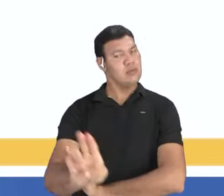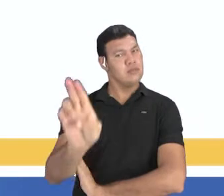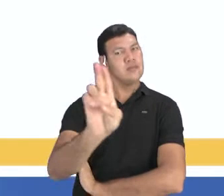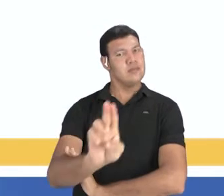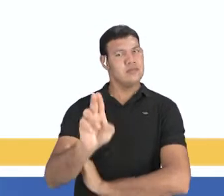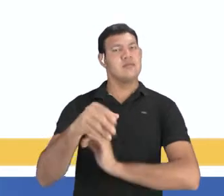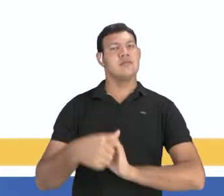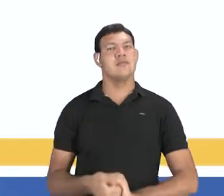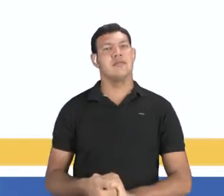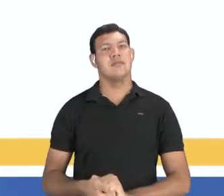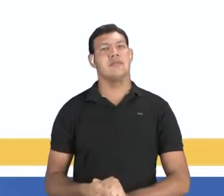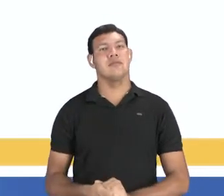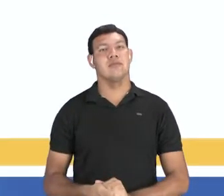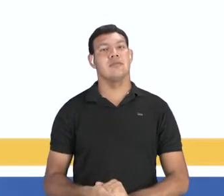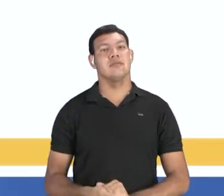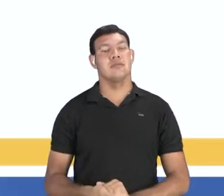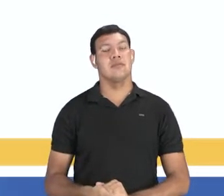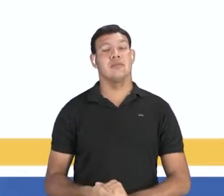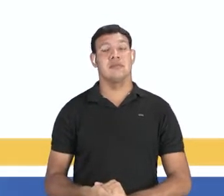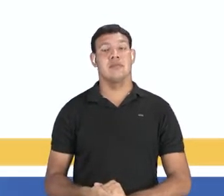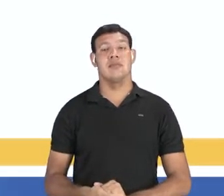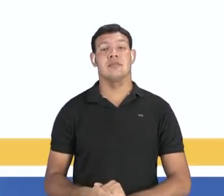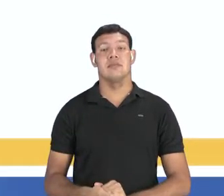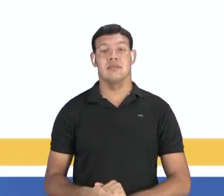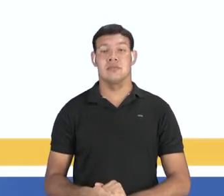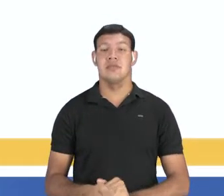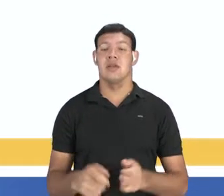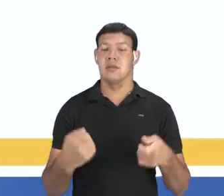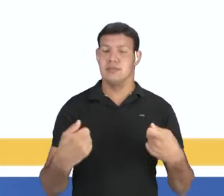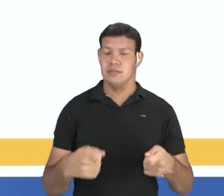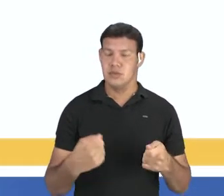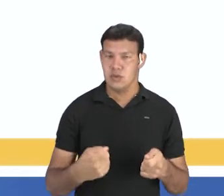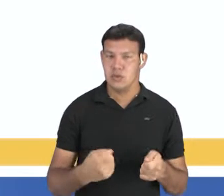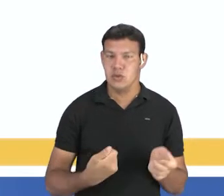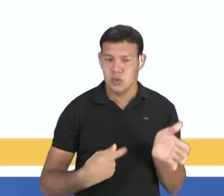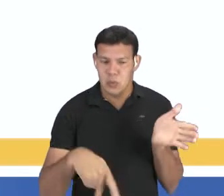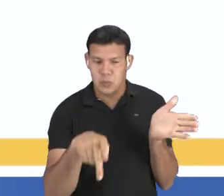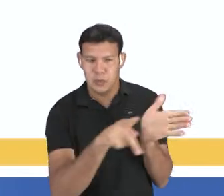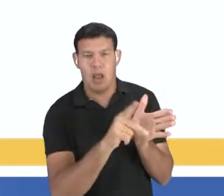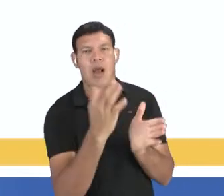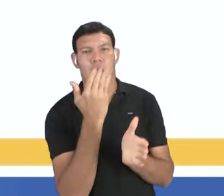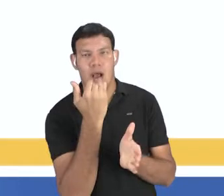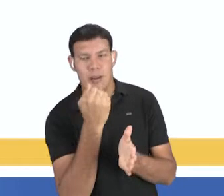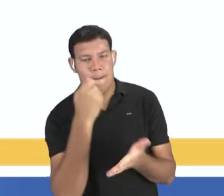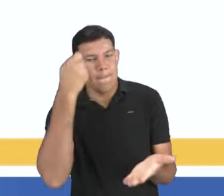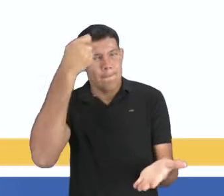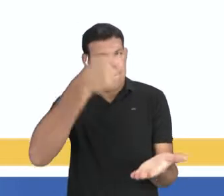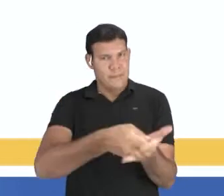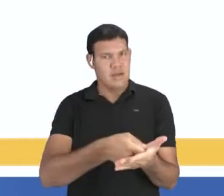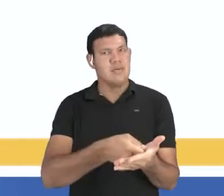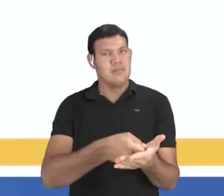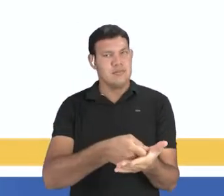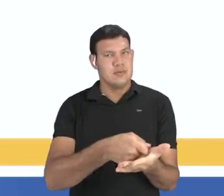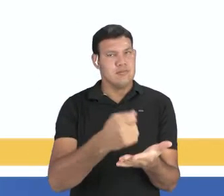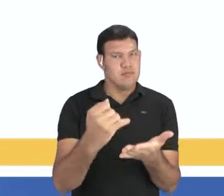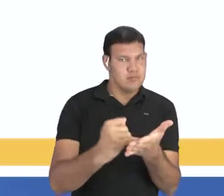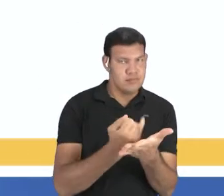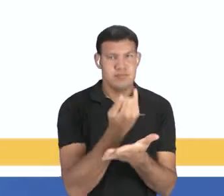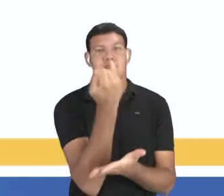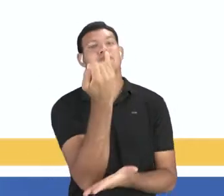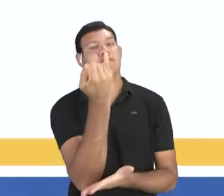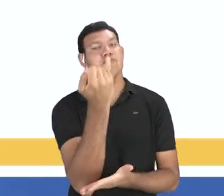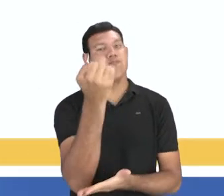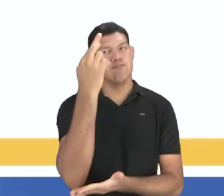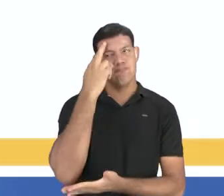usavam é usavam e Delas deveriam tirar o sustento da família também pagar as taxas é